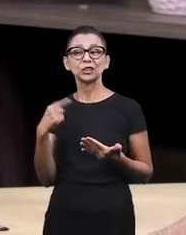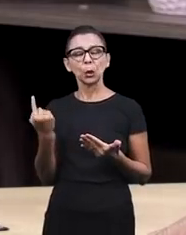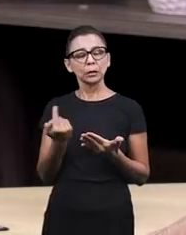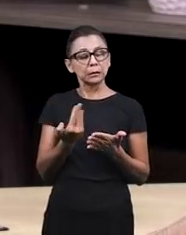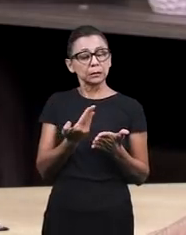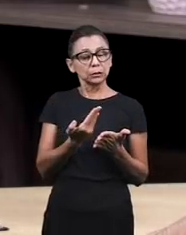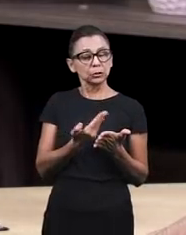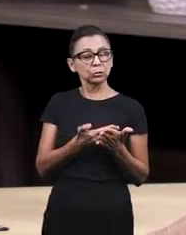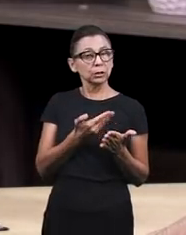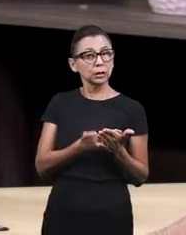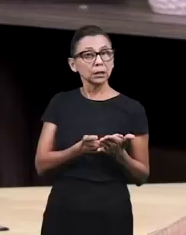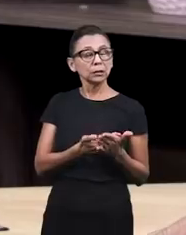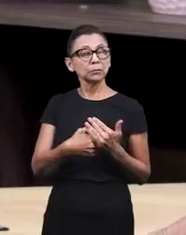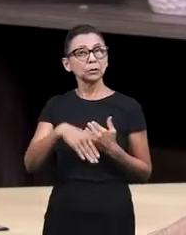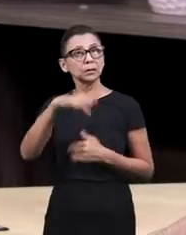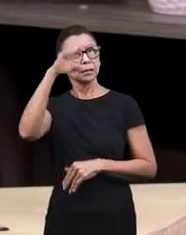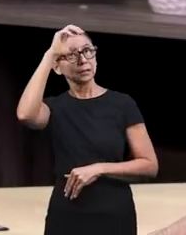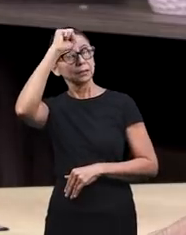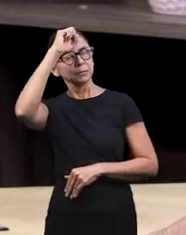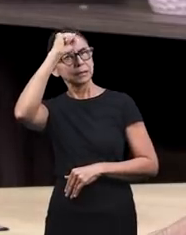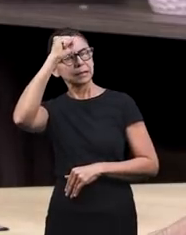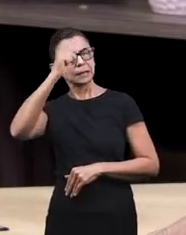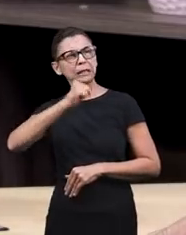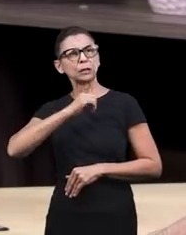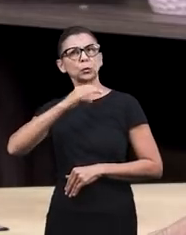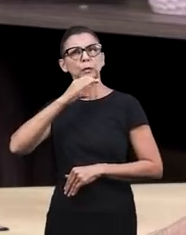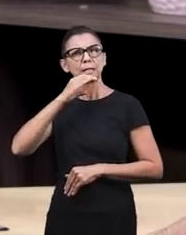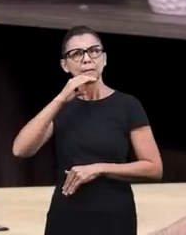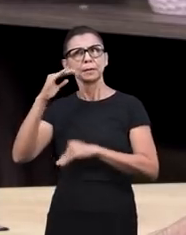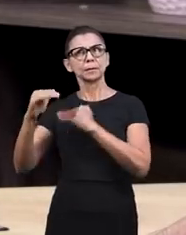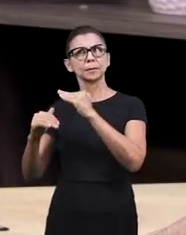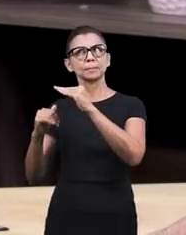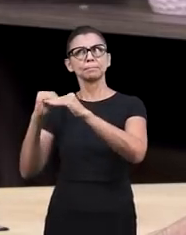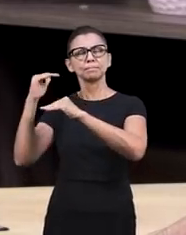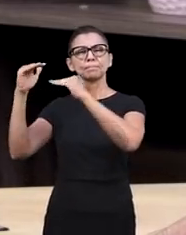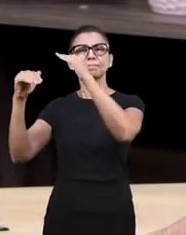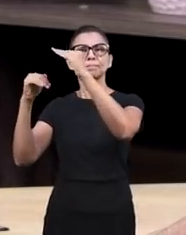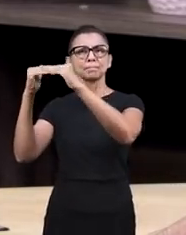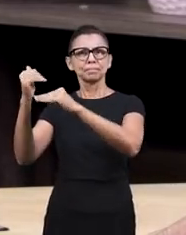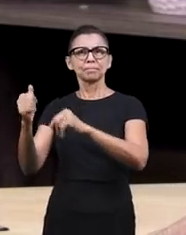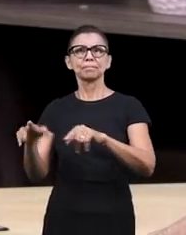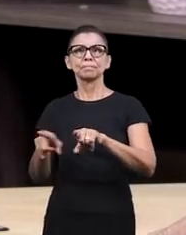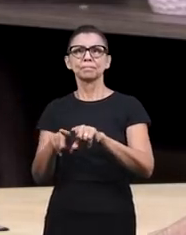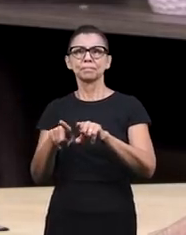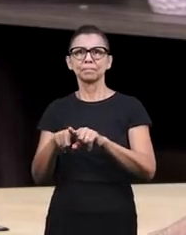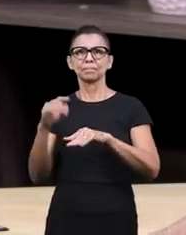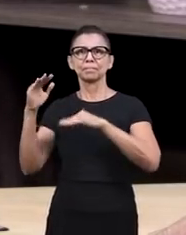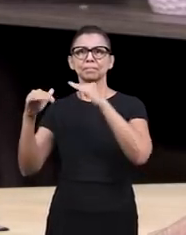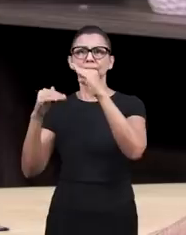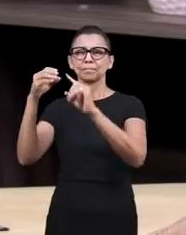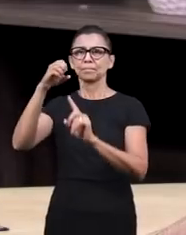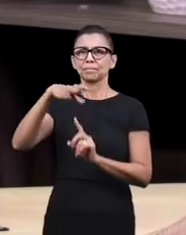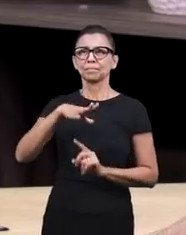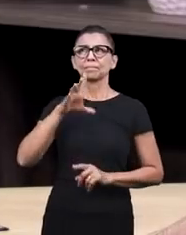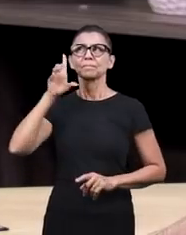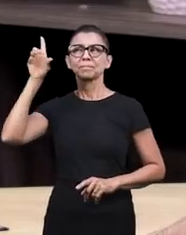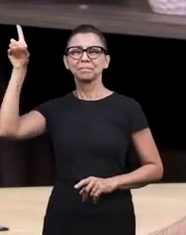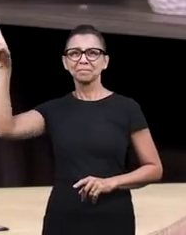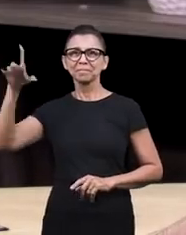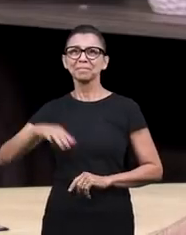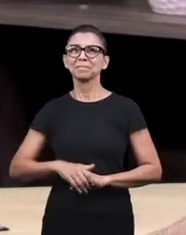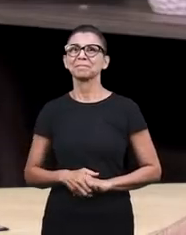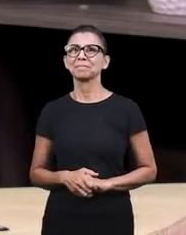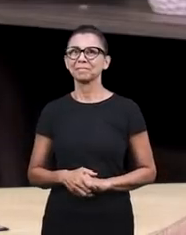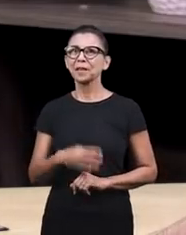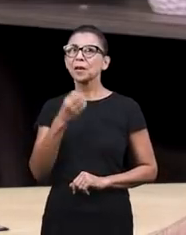permite aprender, nos permite crescer, na graça e no conhecimento. O Senhor tem nos dado essa bênção. E é uma alegria contar com a